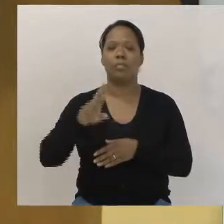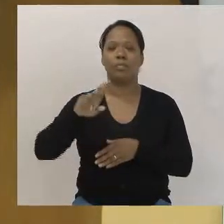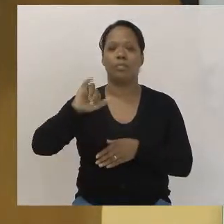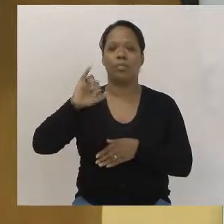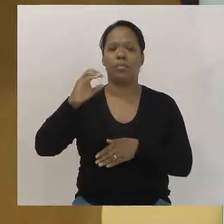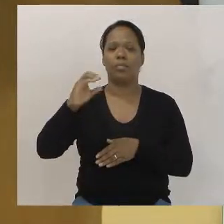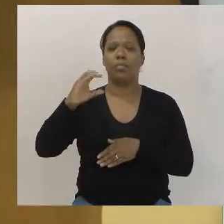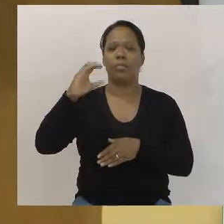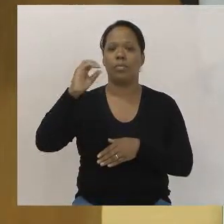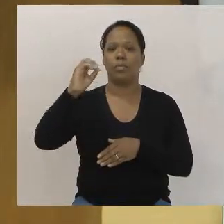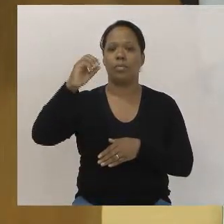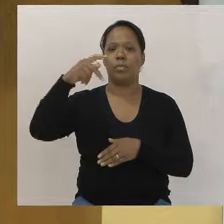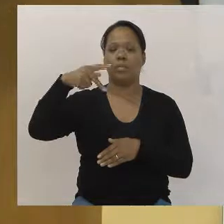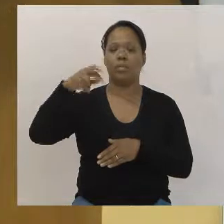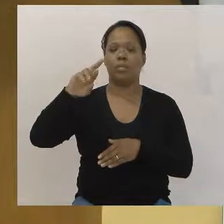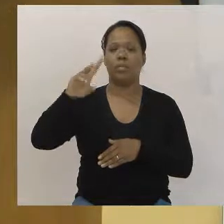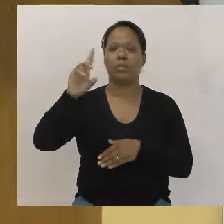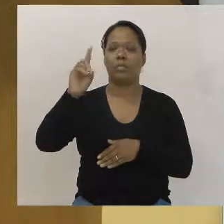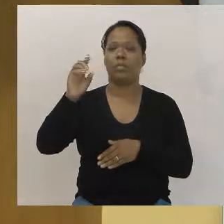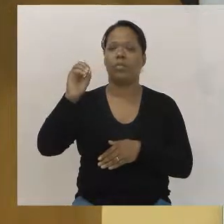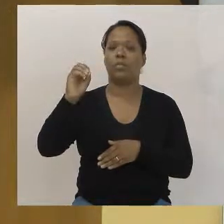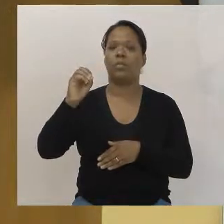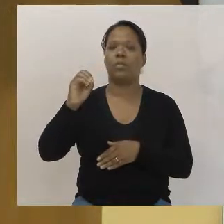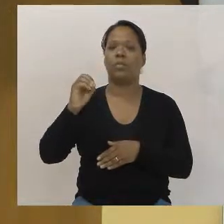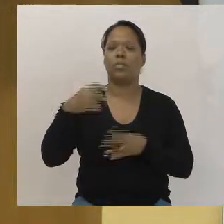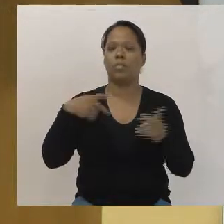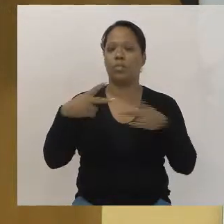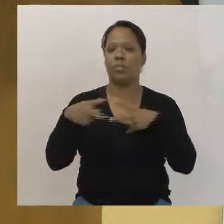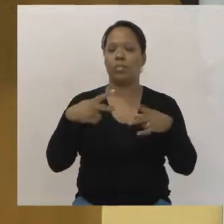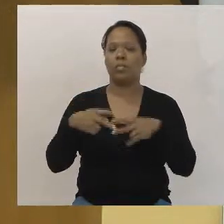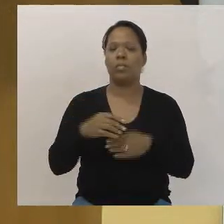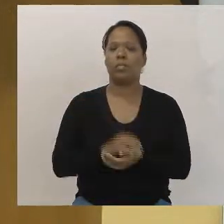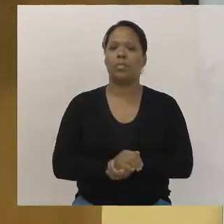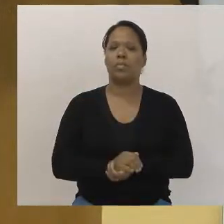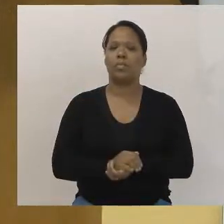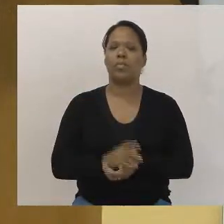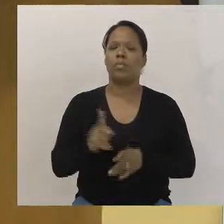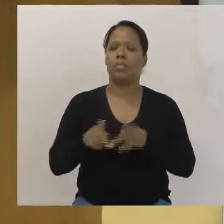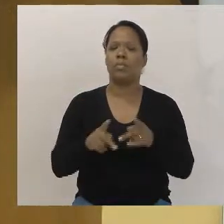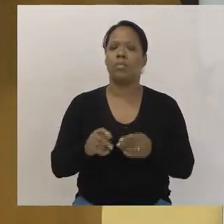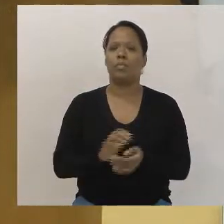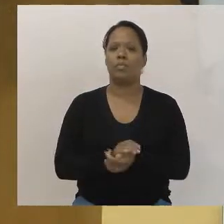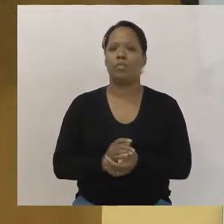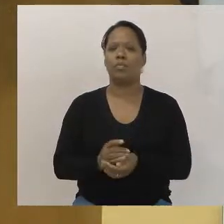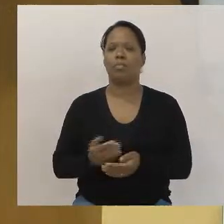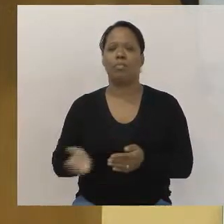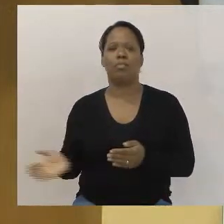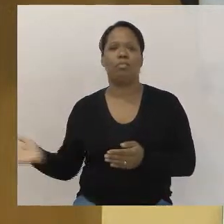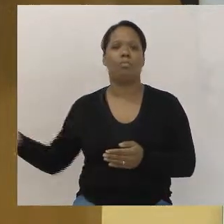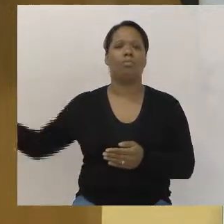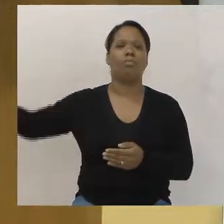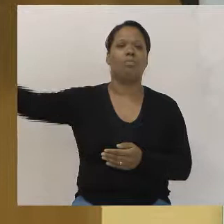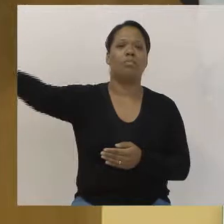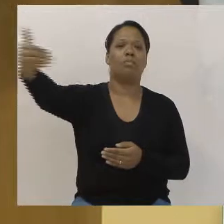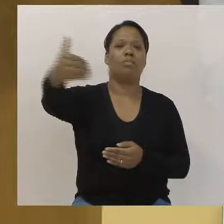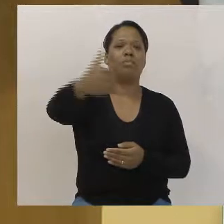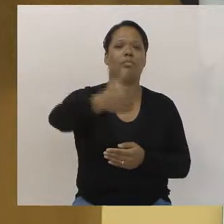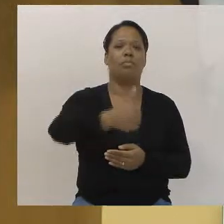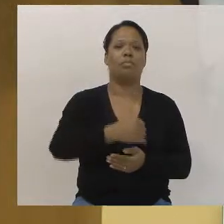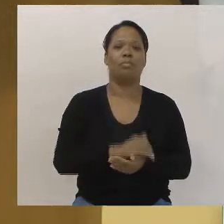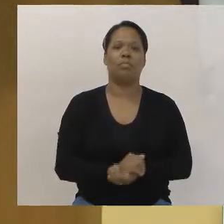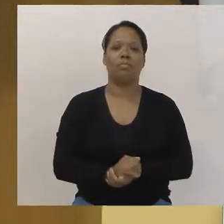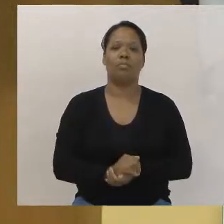para interligar são josé dos campos porque o povo não aguenta mais daquela volta lá no jardim das indústrias